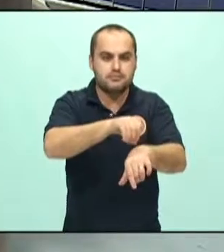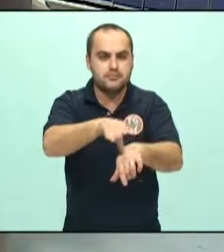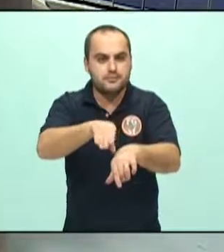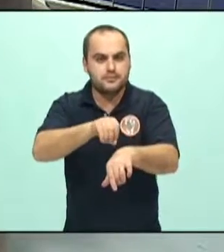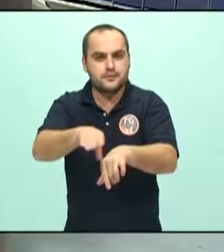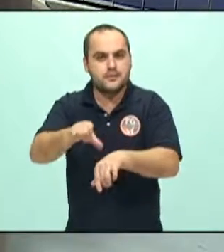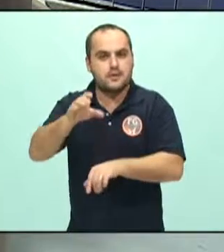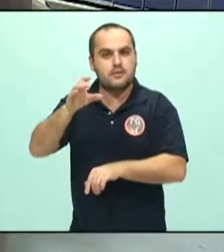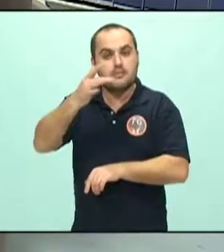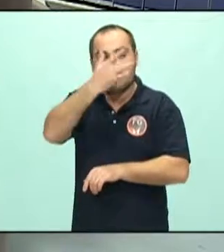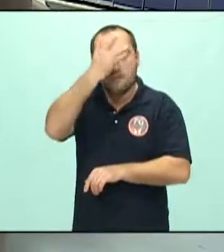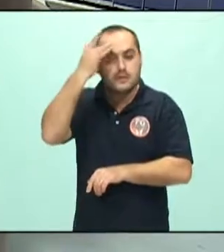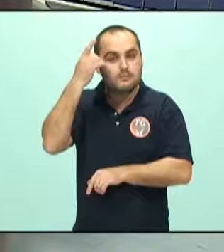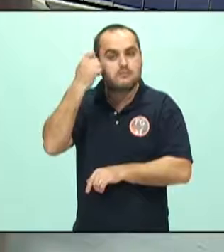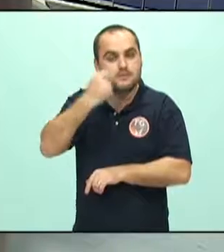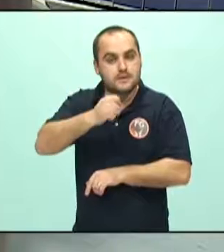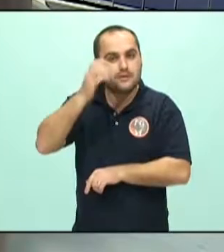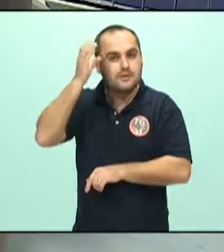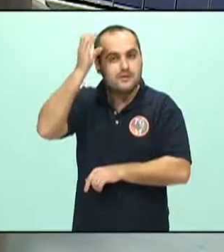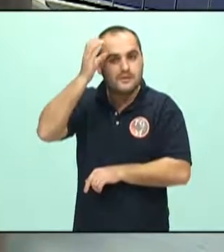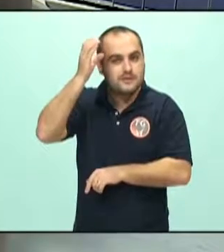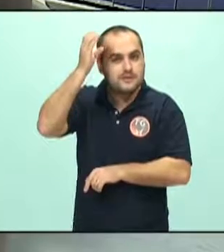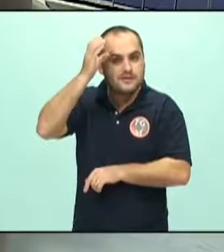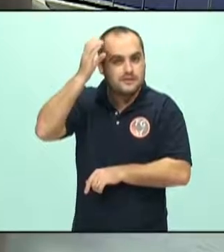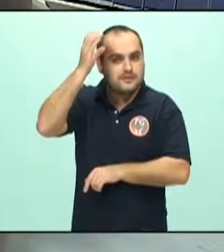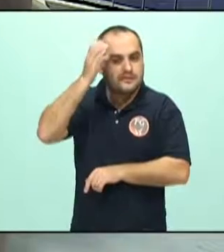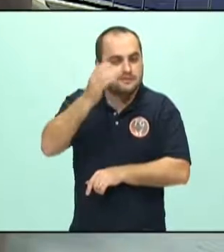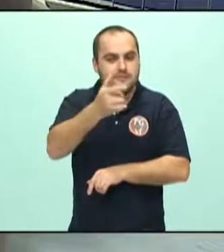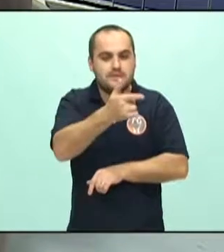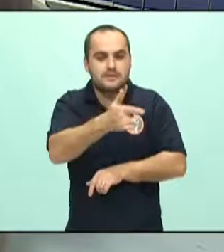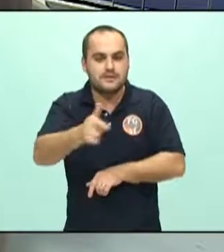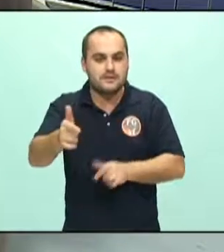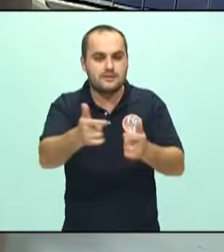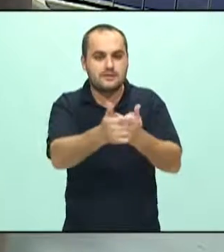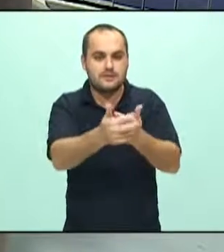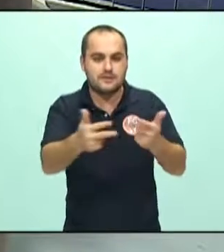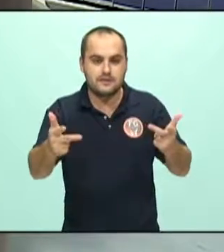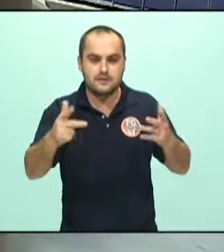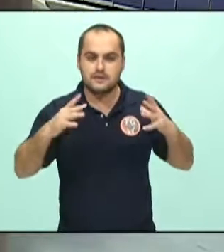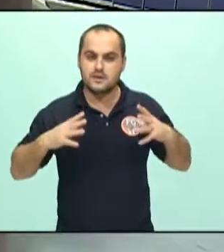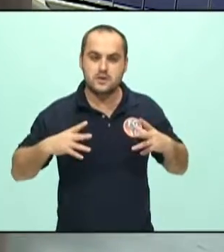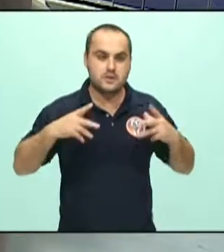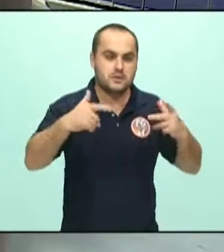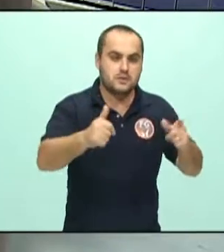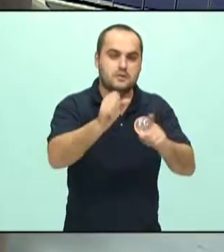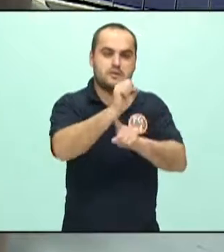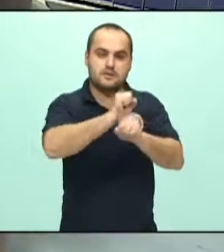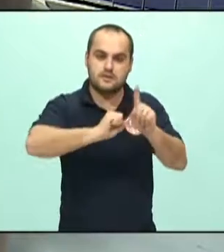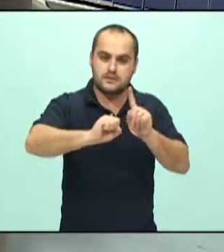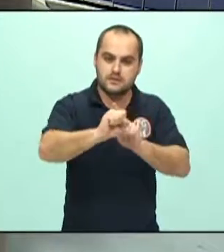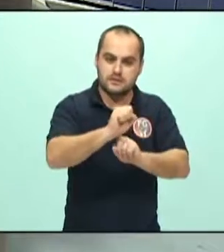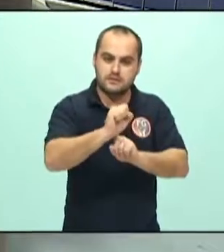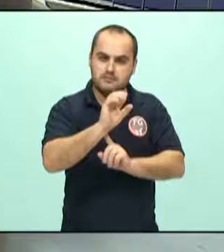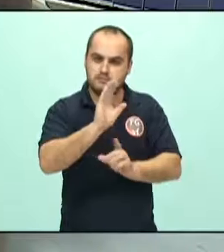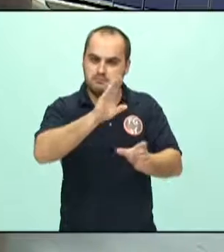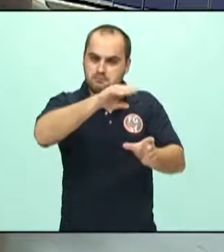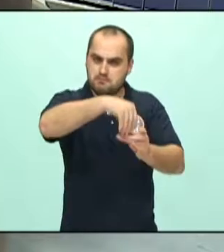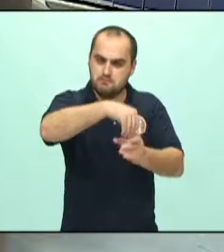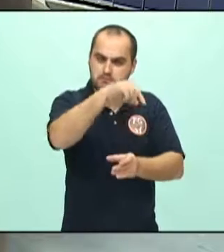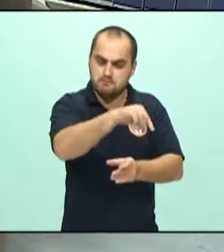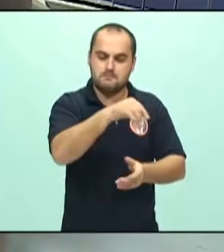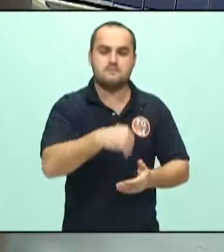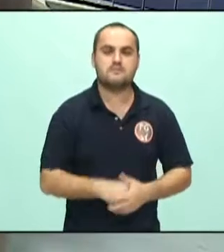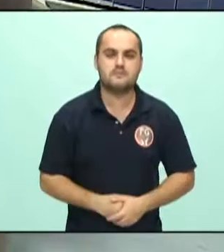conscientização sobre esses conceitos ea importância de toda a sociedade viver esses conceitos semasa